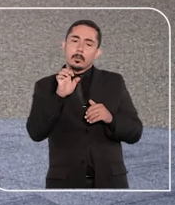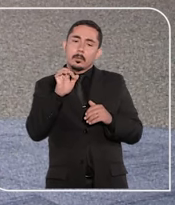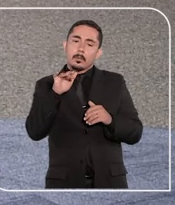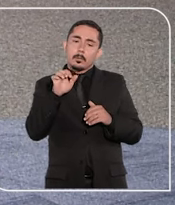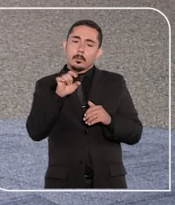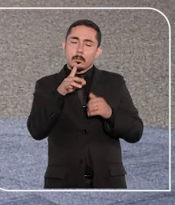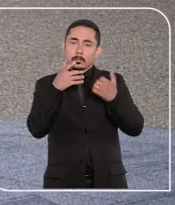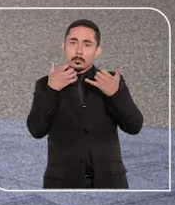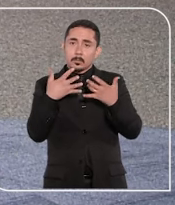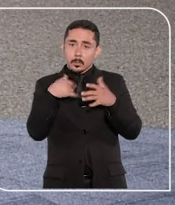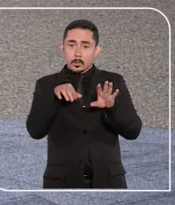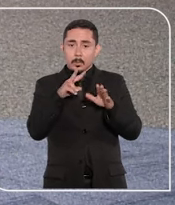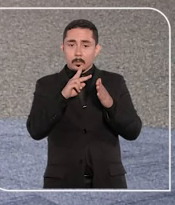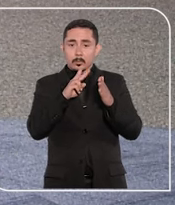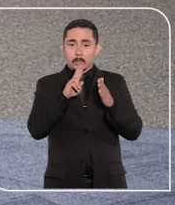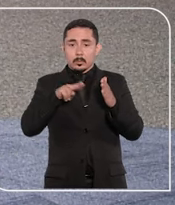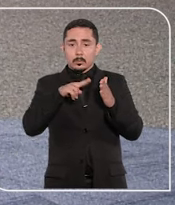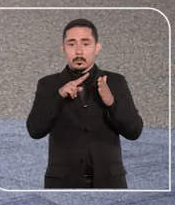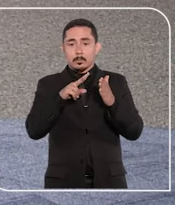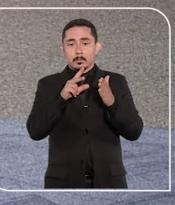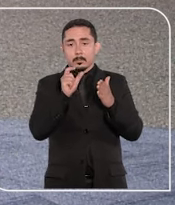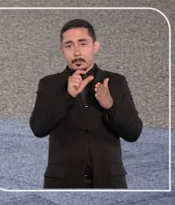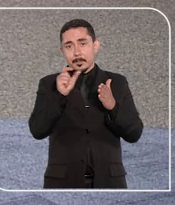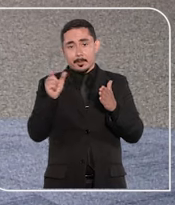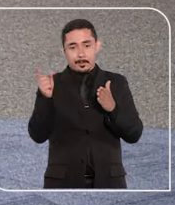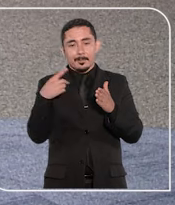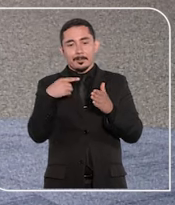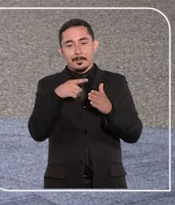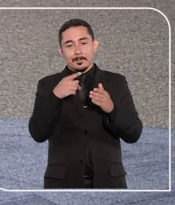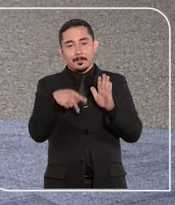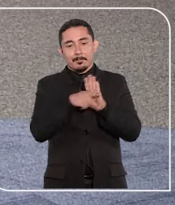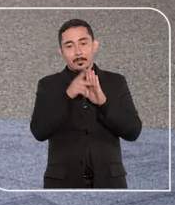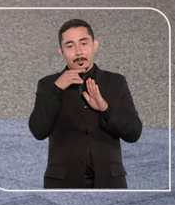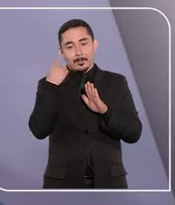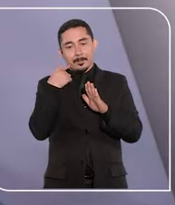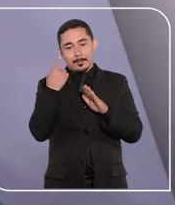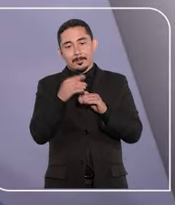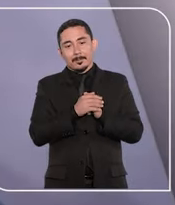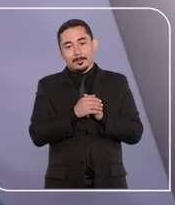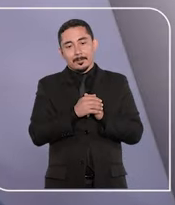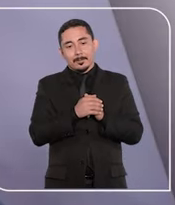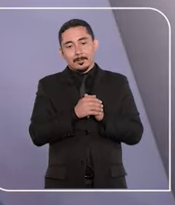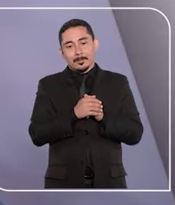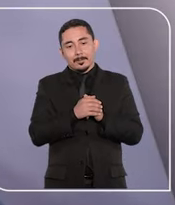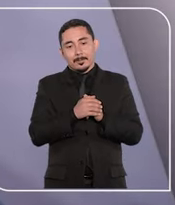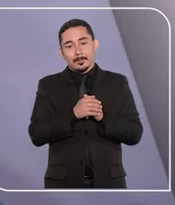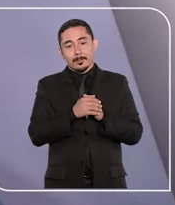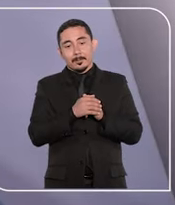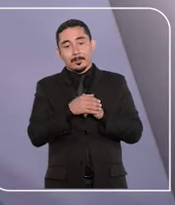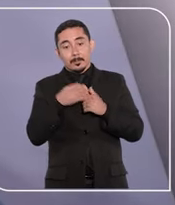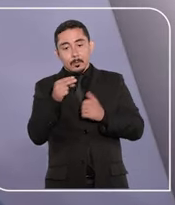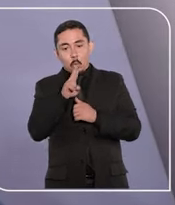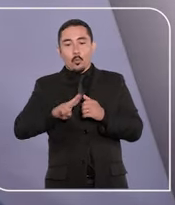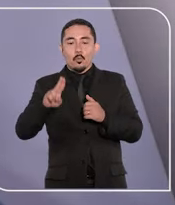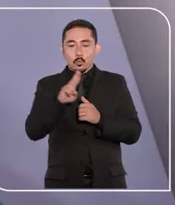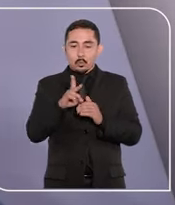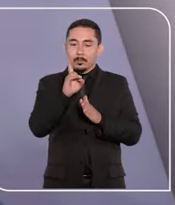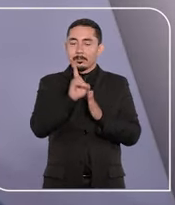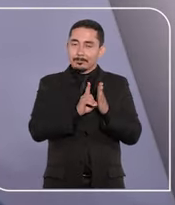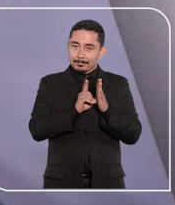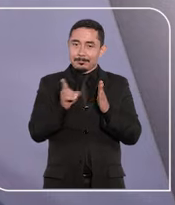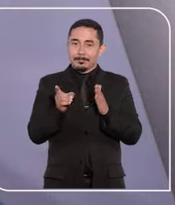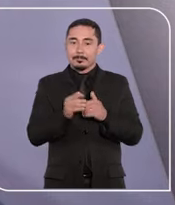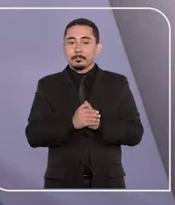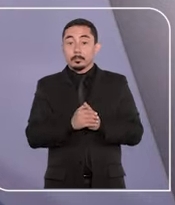o professor Leonardo deu para advogados, né, em vez de operadores do direito, exercitores do direito. Então,